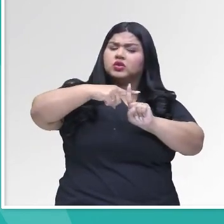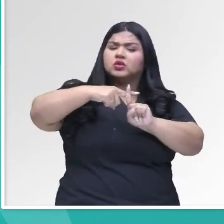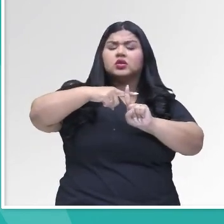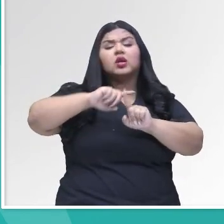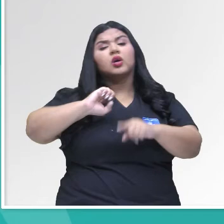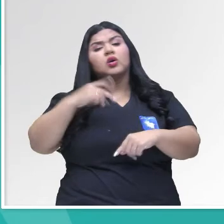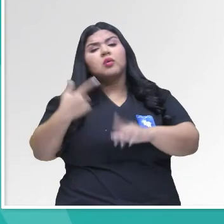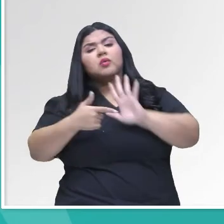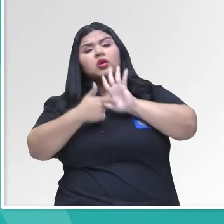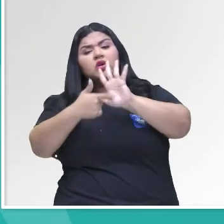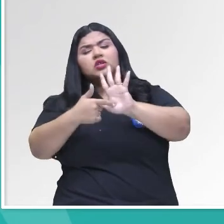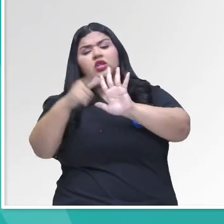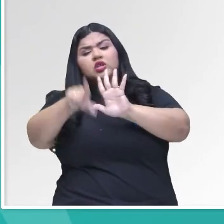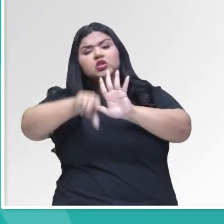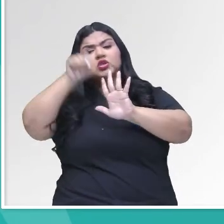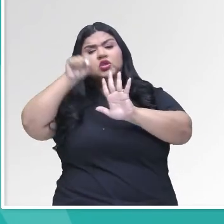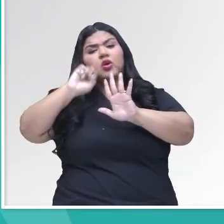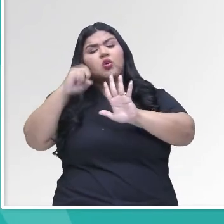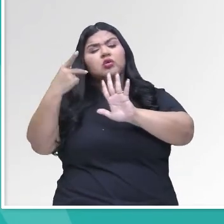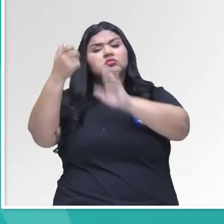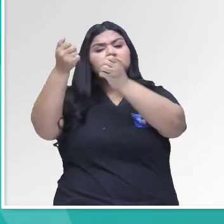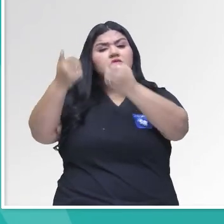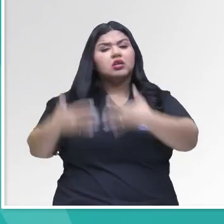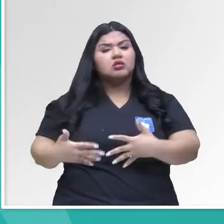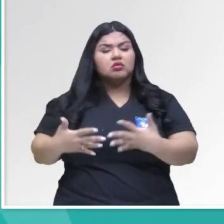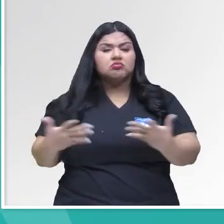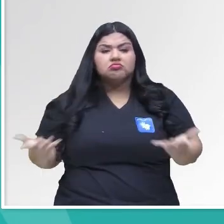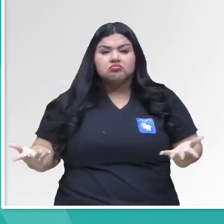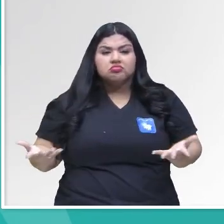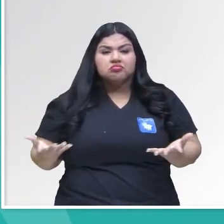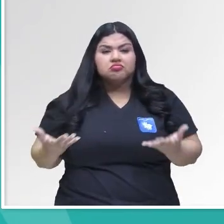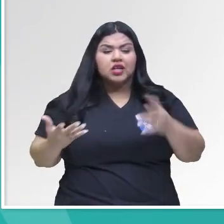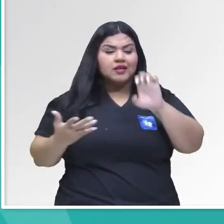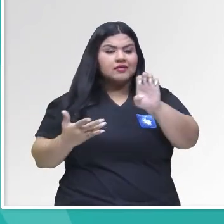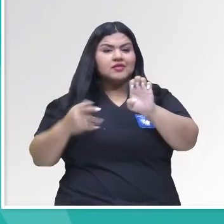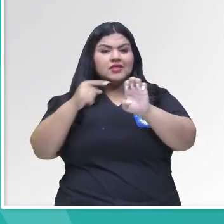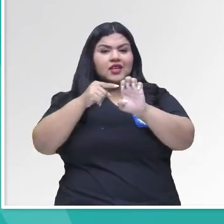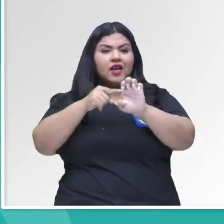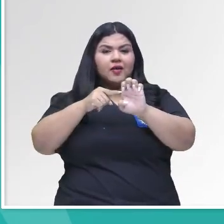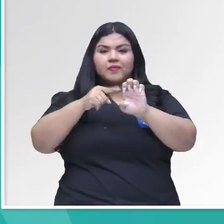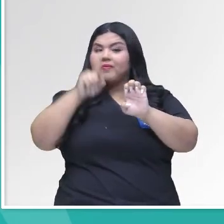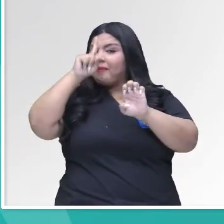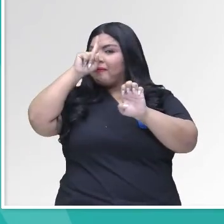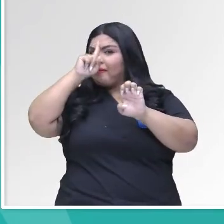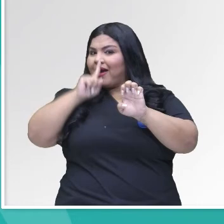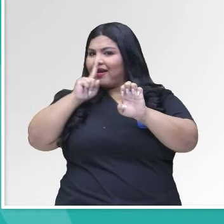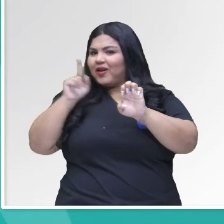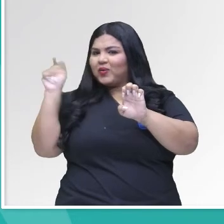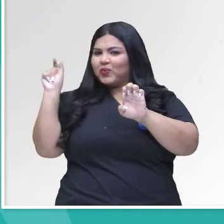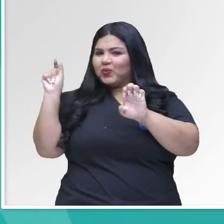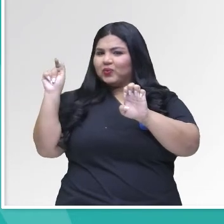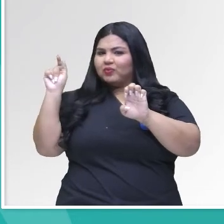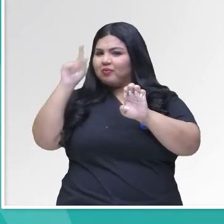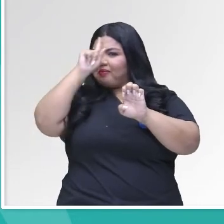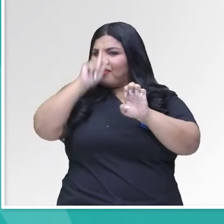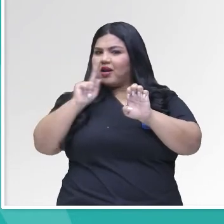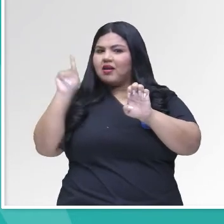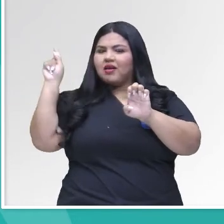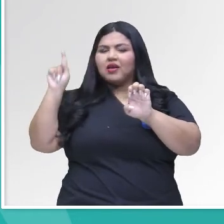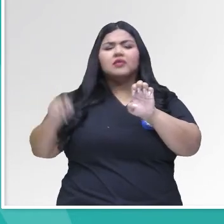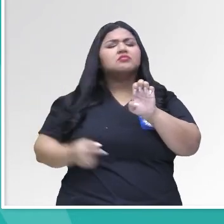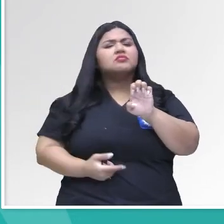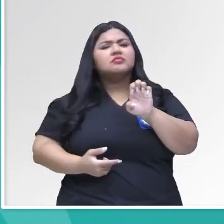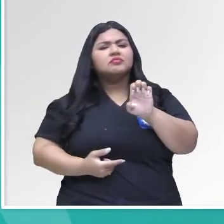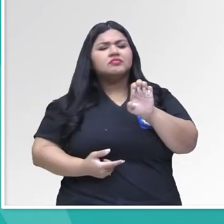utilizando, indicando uma escolha ou uma explicação? O que você acha? Percebeu? Chegou a hora e ele